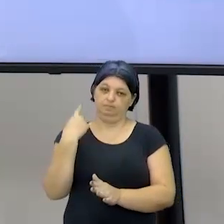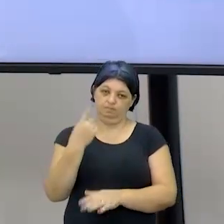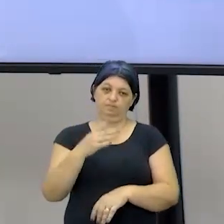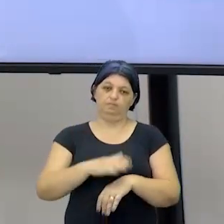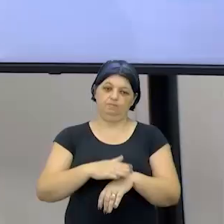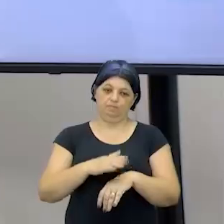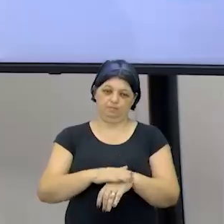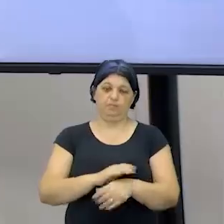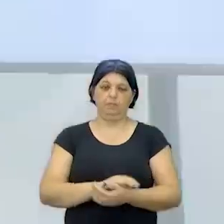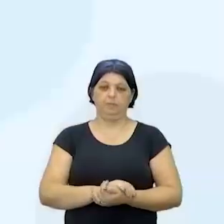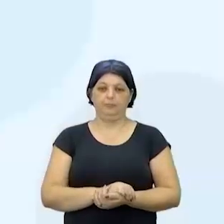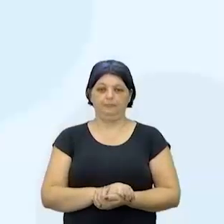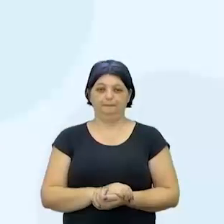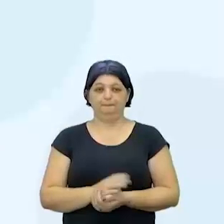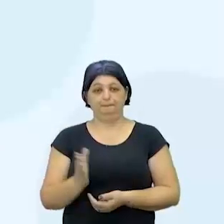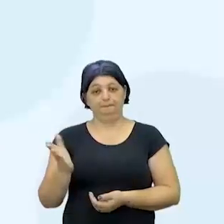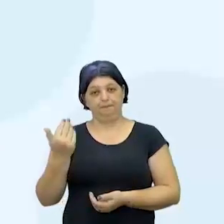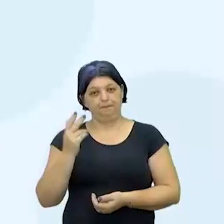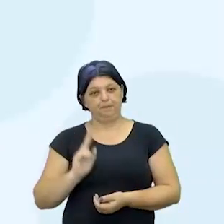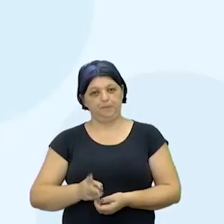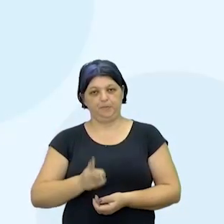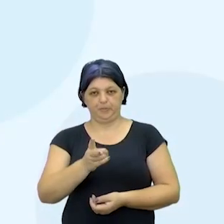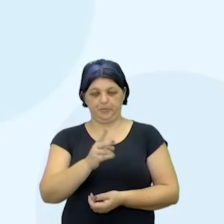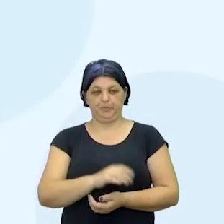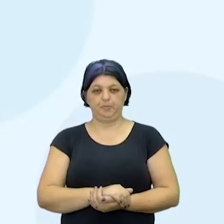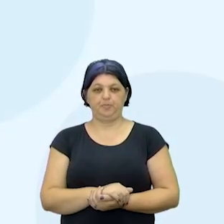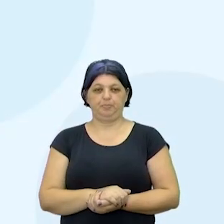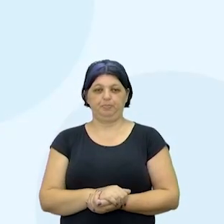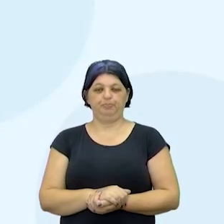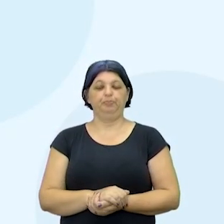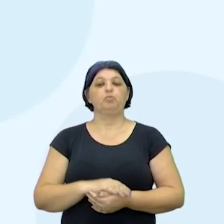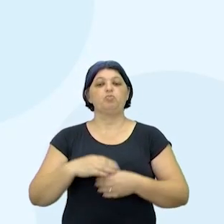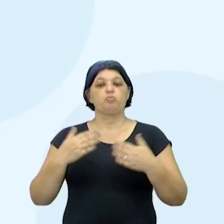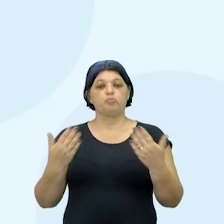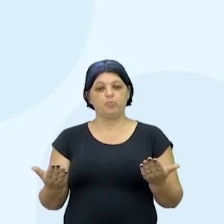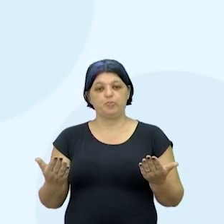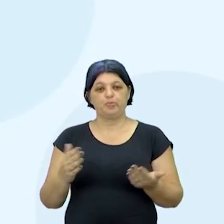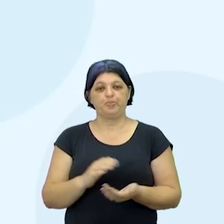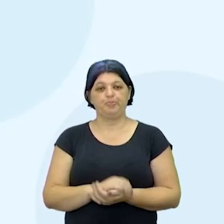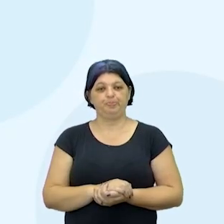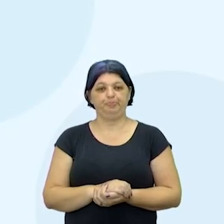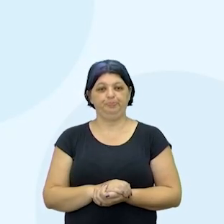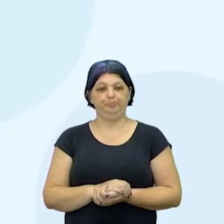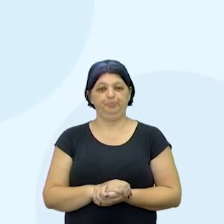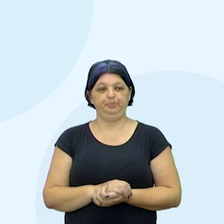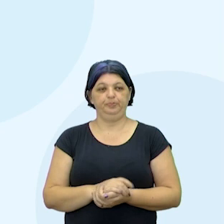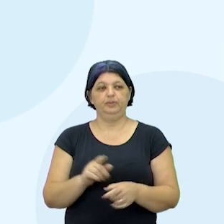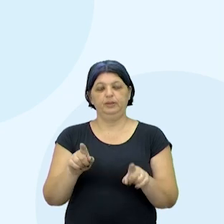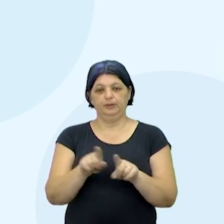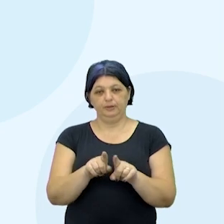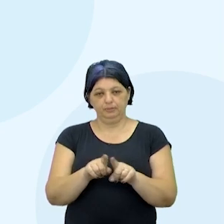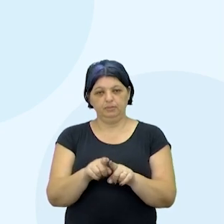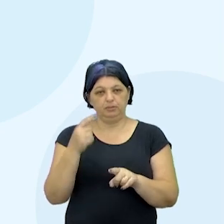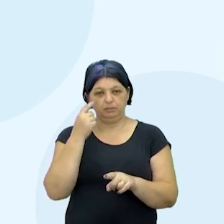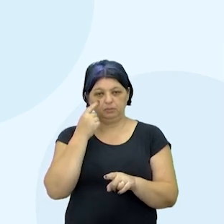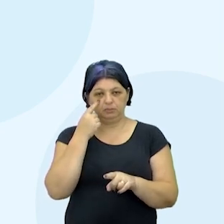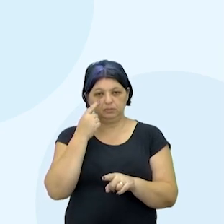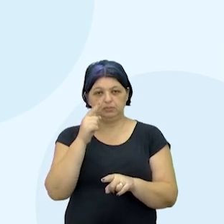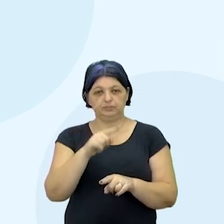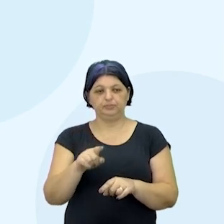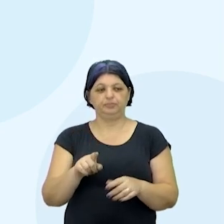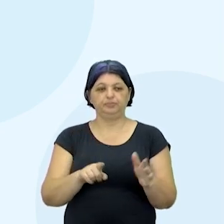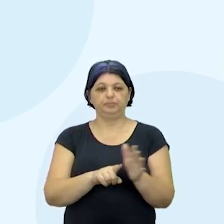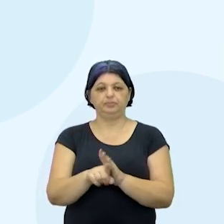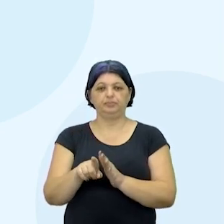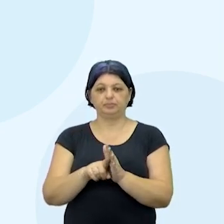iremos. Vamos lá, vamos continuar aqui. Então, eu trago para vocês agora algumas